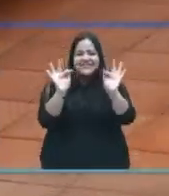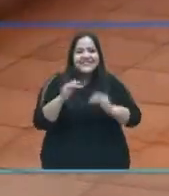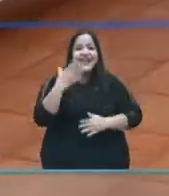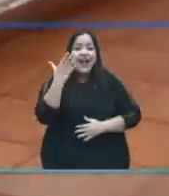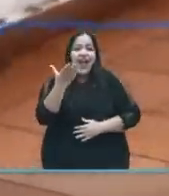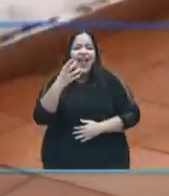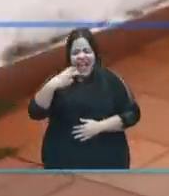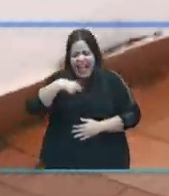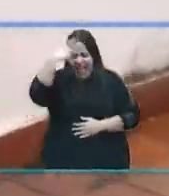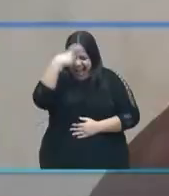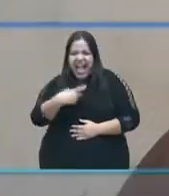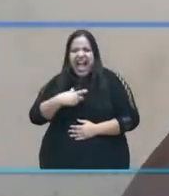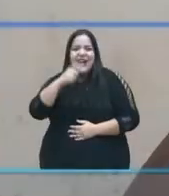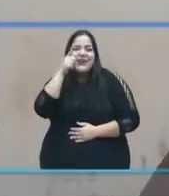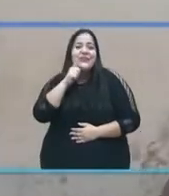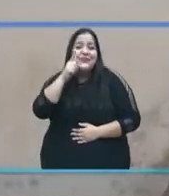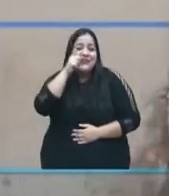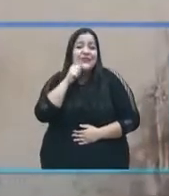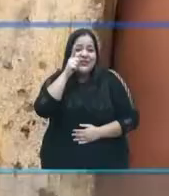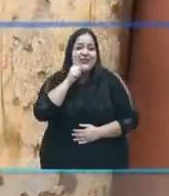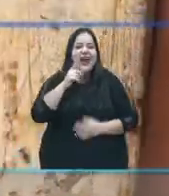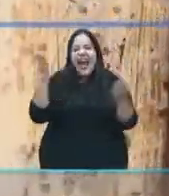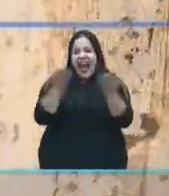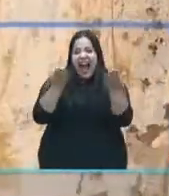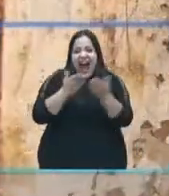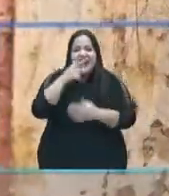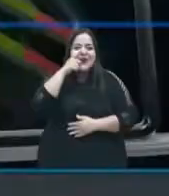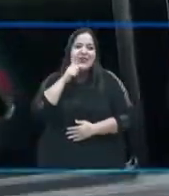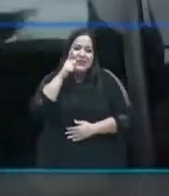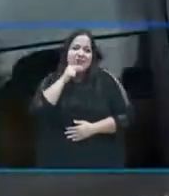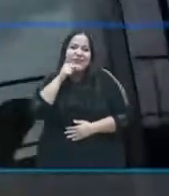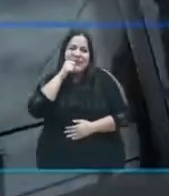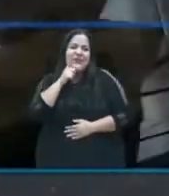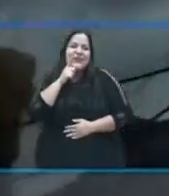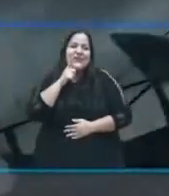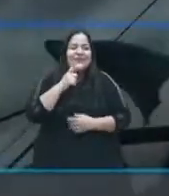Agora sou Gugu! Agora é Gugu! Gugu não é!